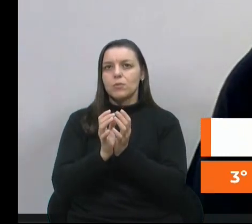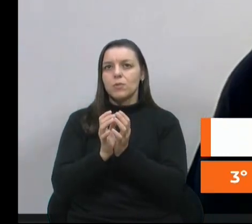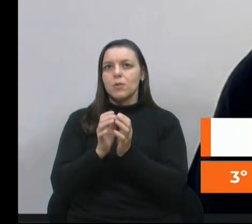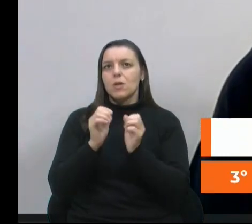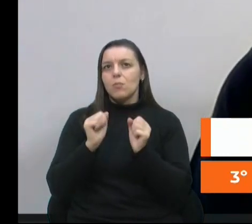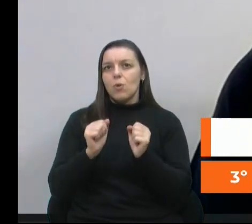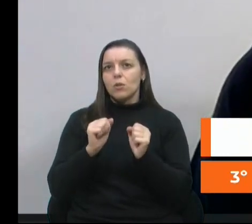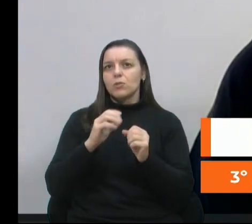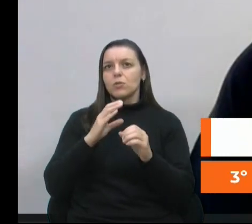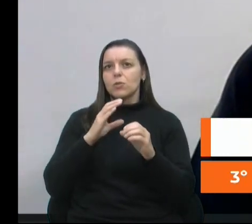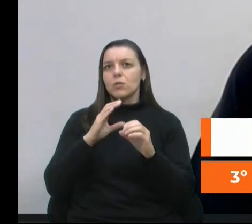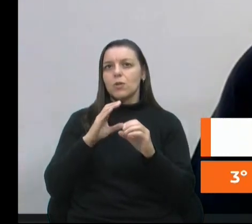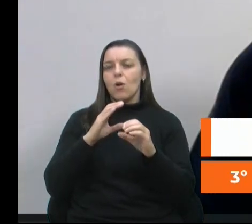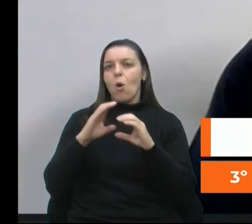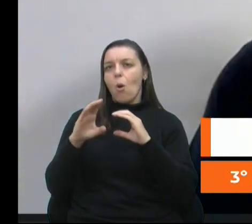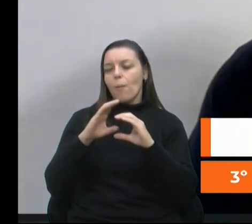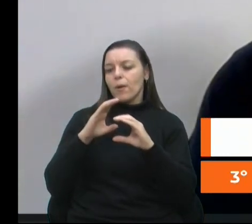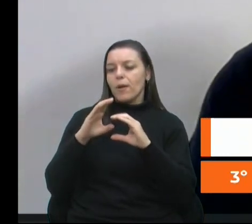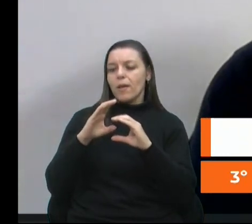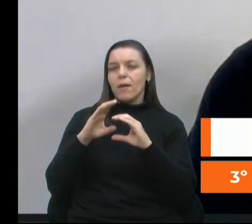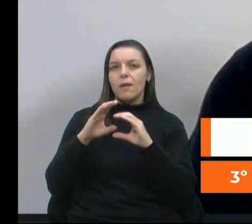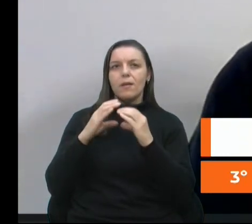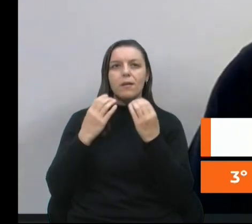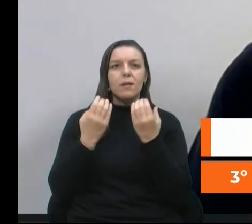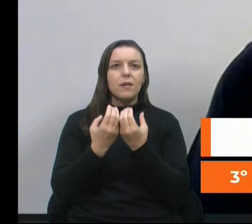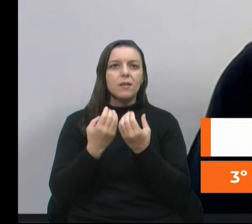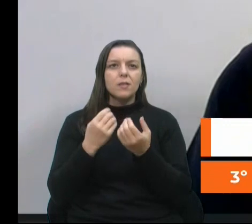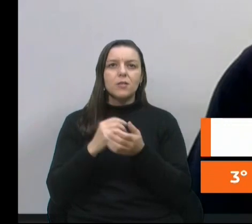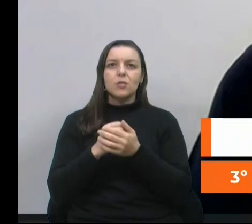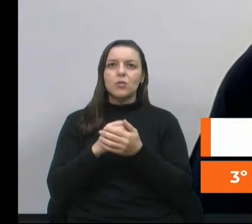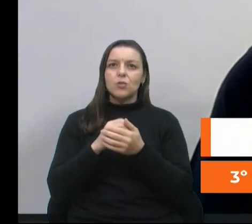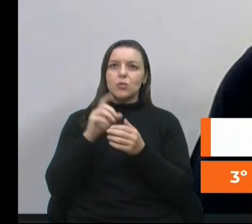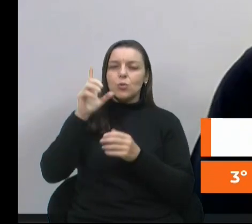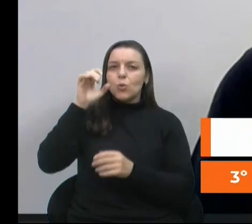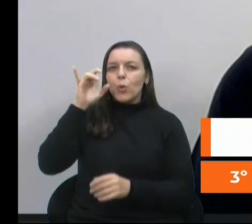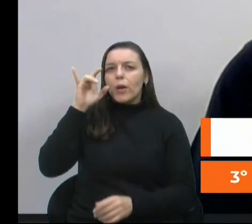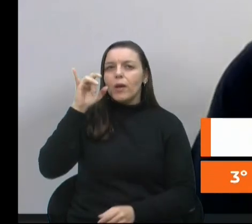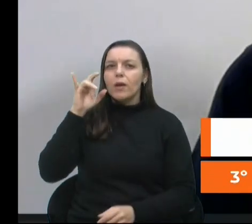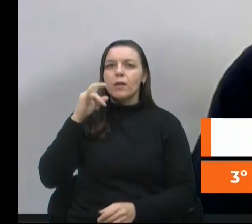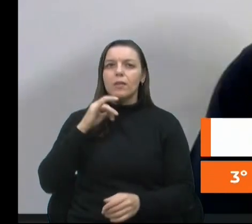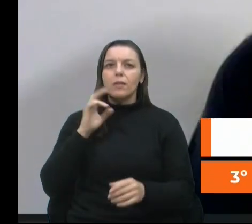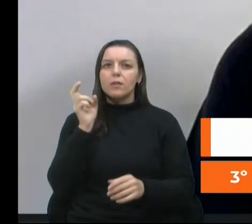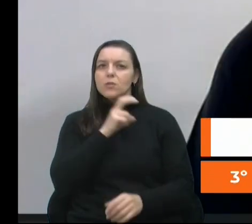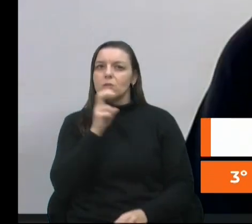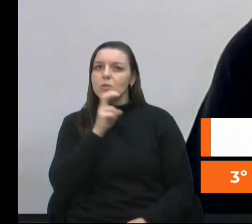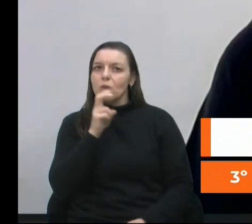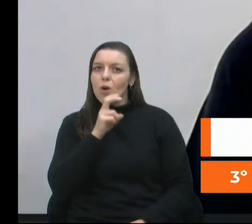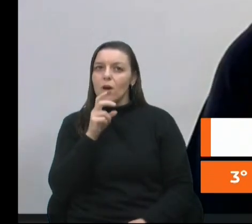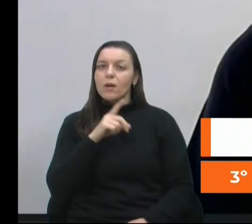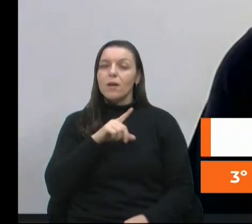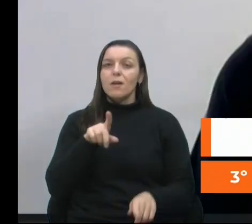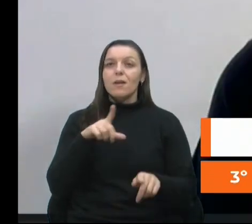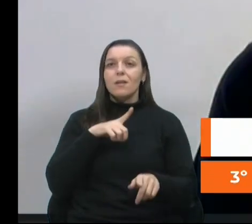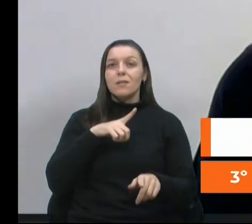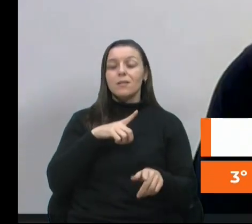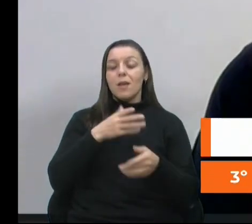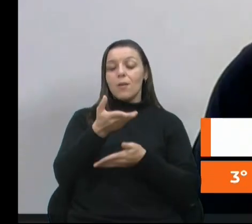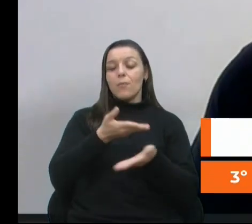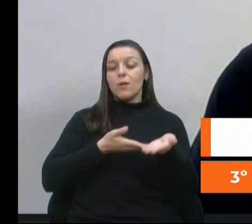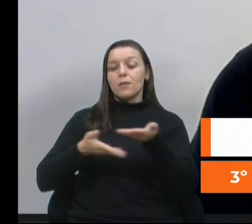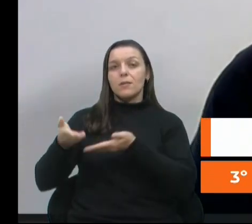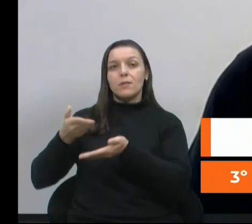em comunidades virtuais, que pode ser no Twitter, no TikTok, onde ele vai buscar